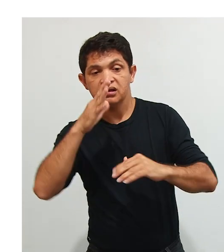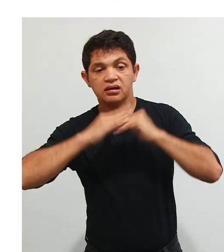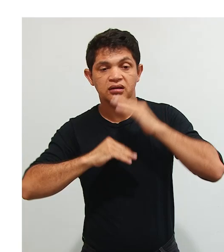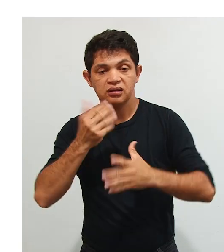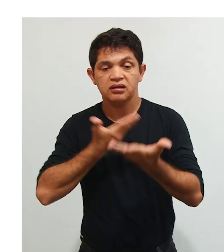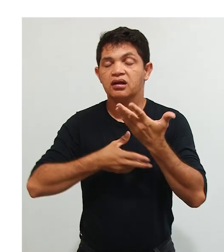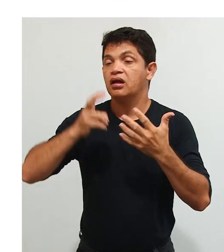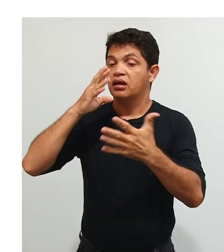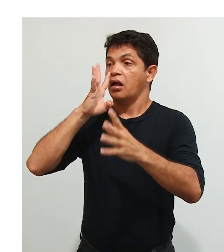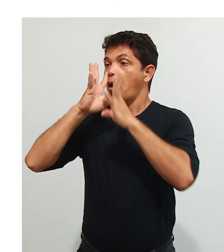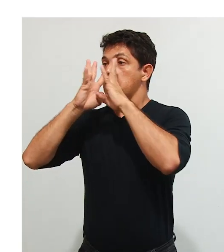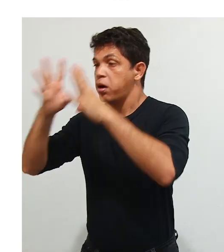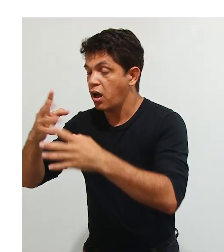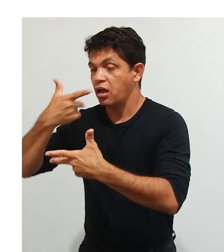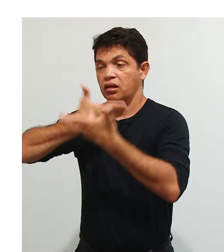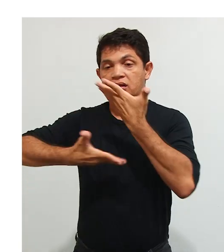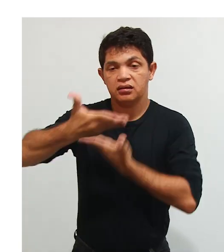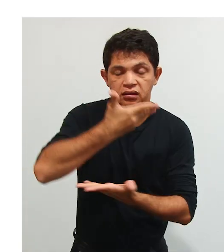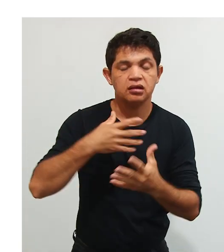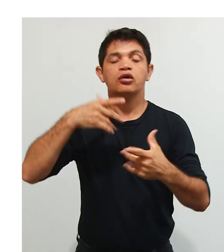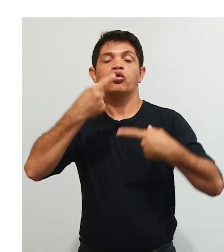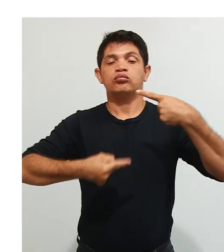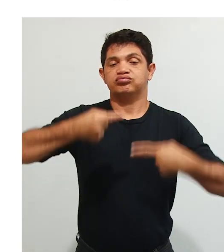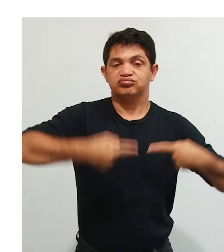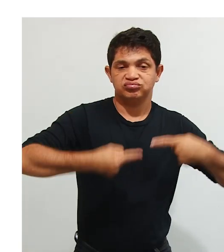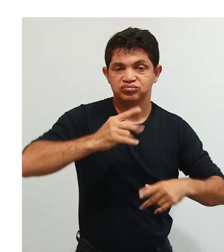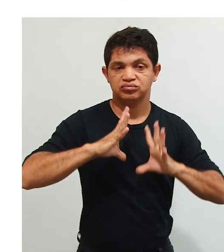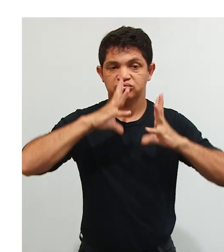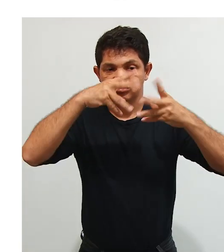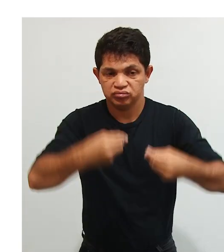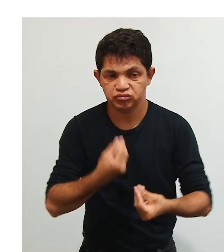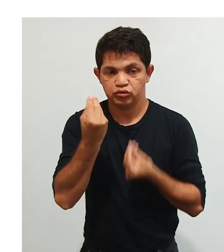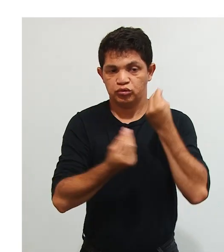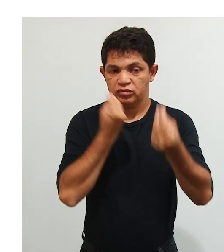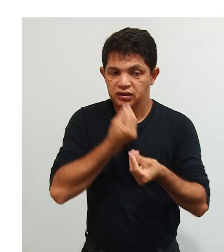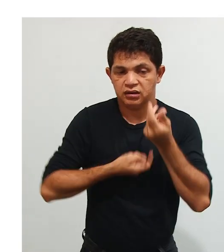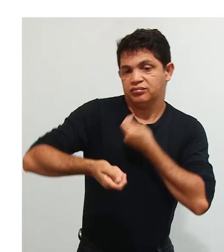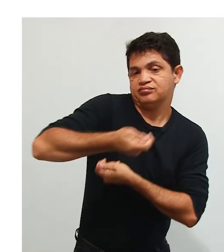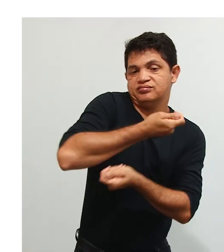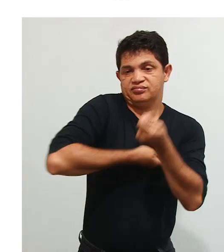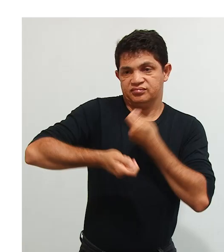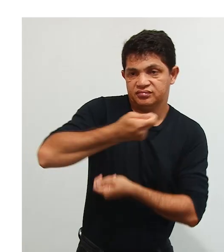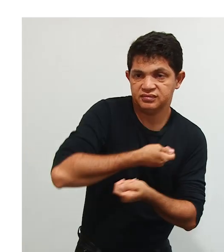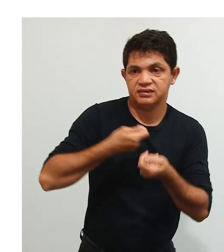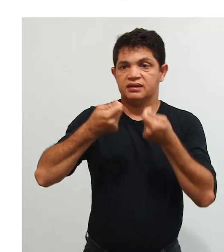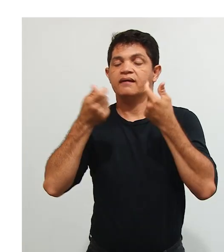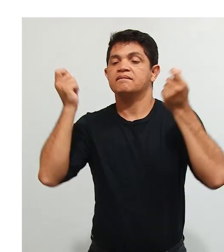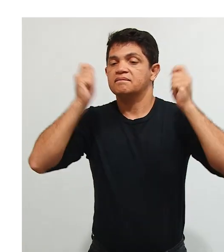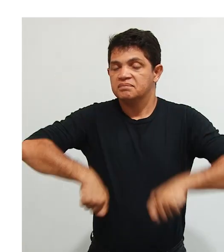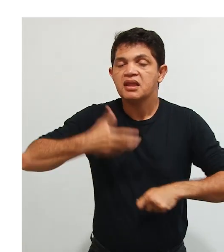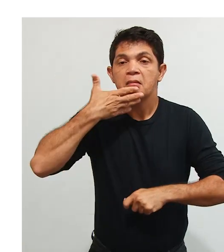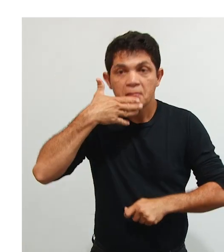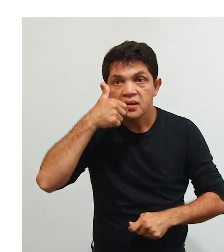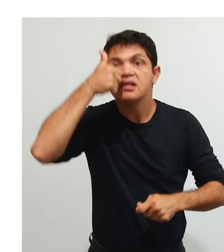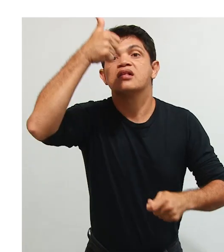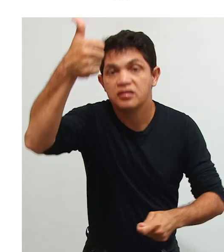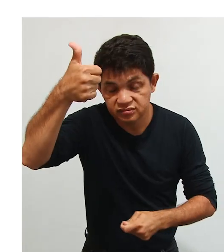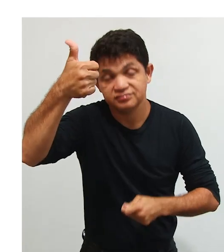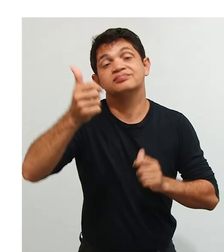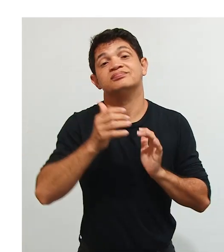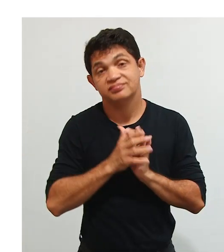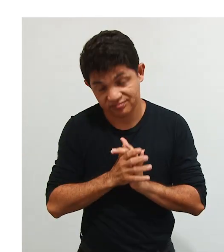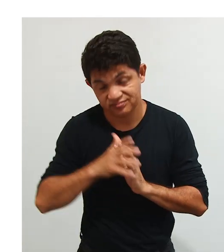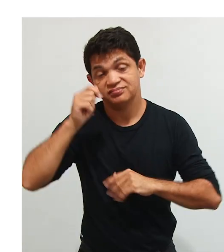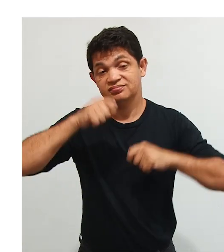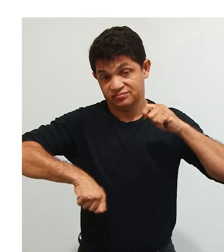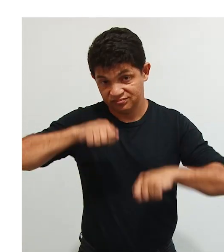serviço público, discutir técnicas eficazes de gestão de conflitos e negociação para ajudar a